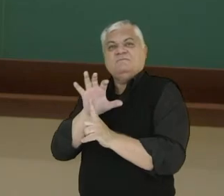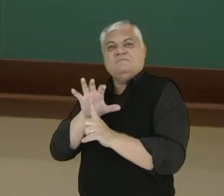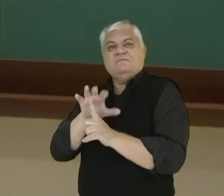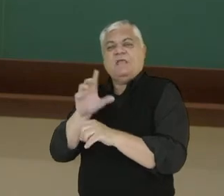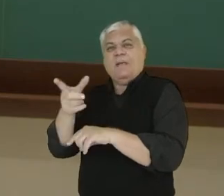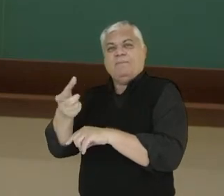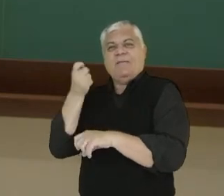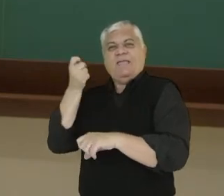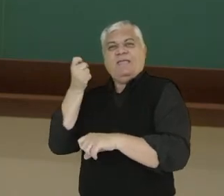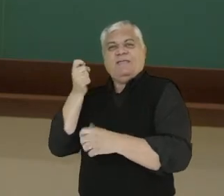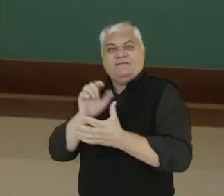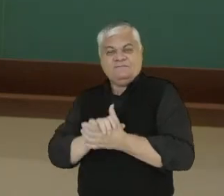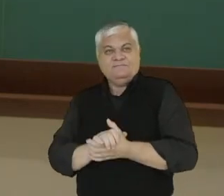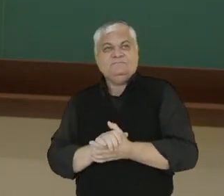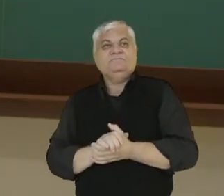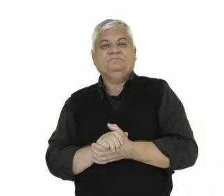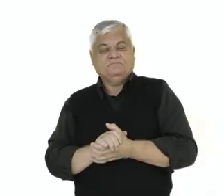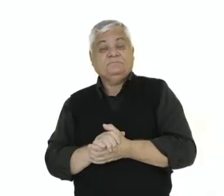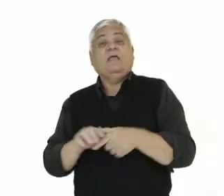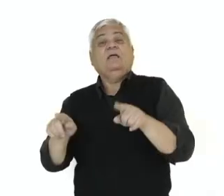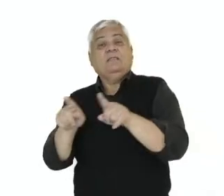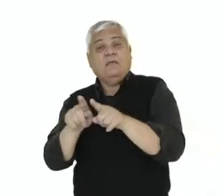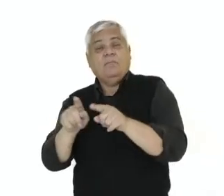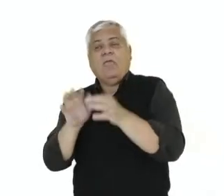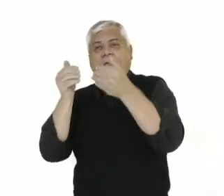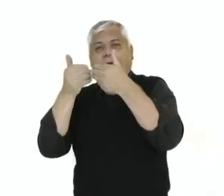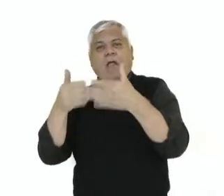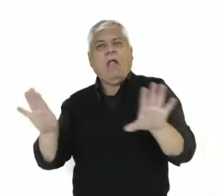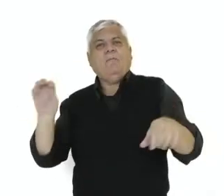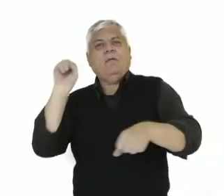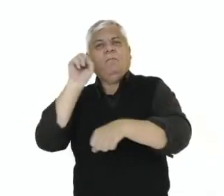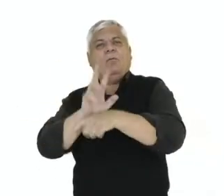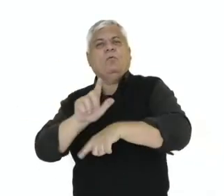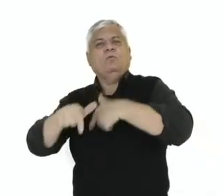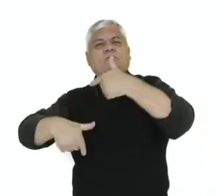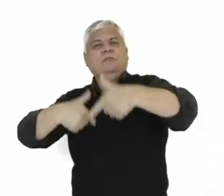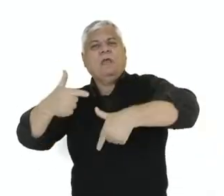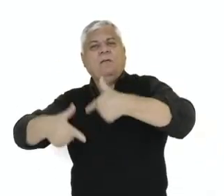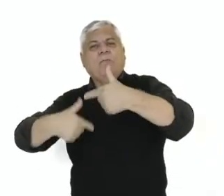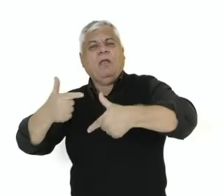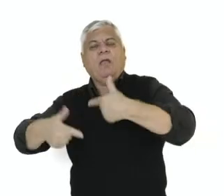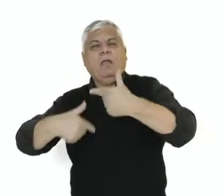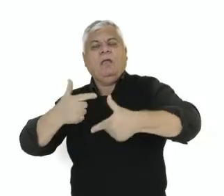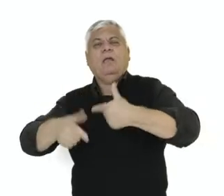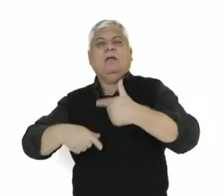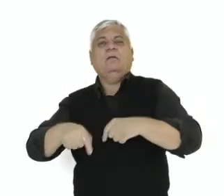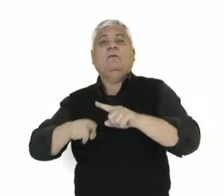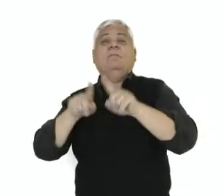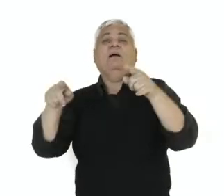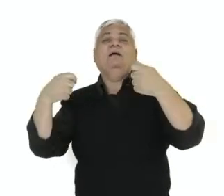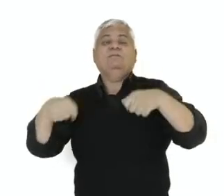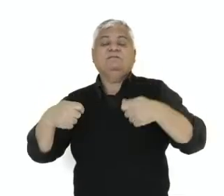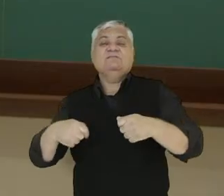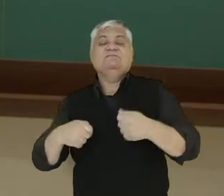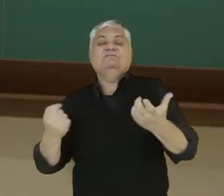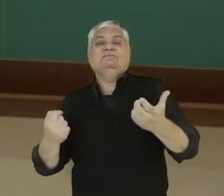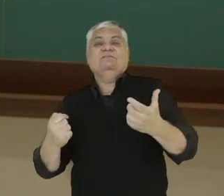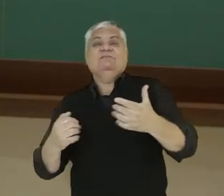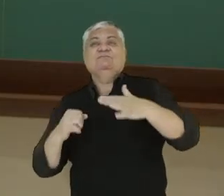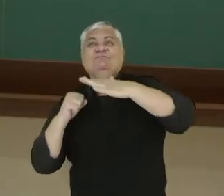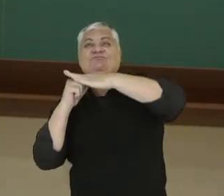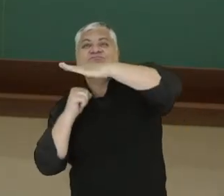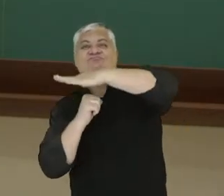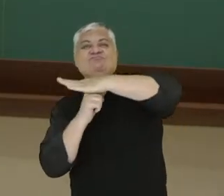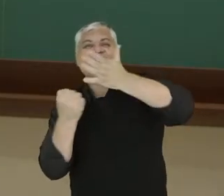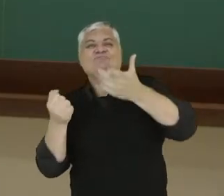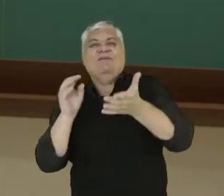Além disso, o país gera empregos locais, onde existe mão de obra abundante, mas carece de infraestrutura. Então, países que